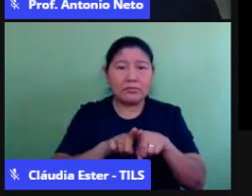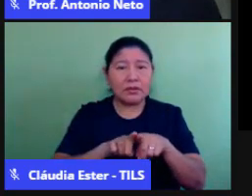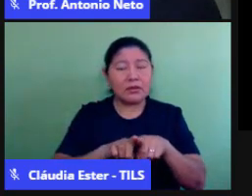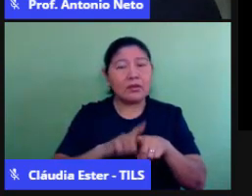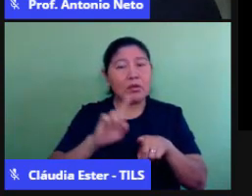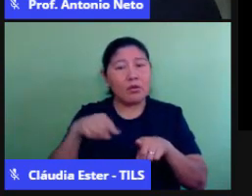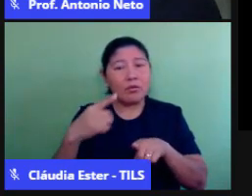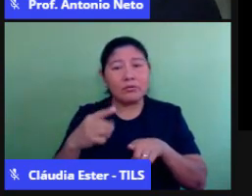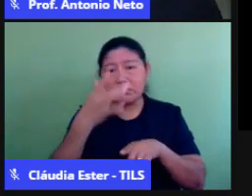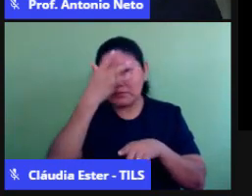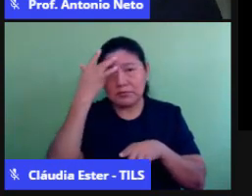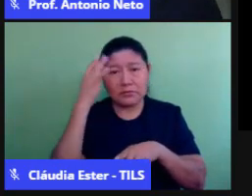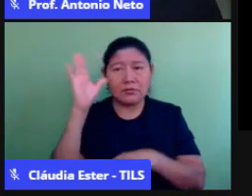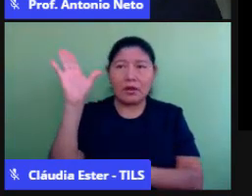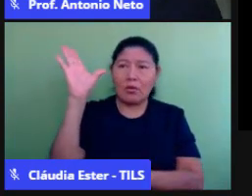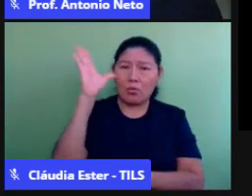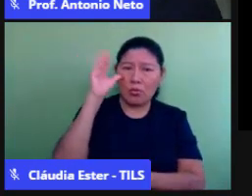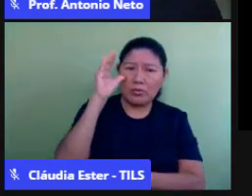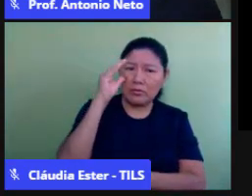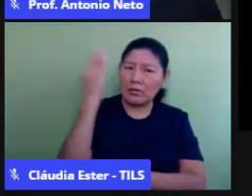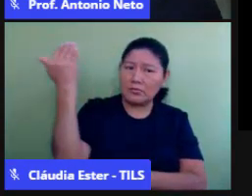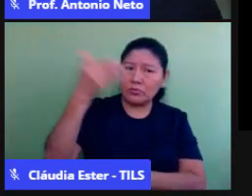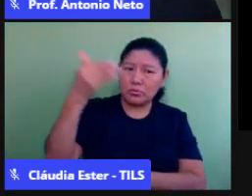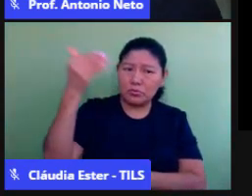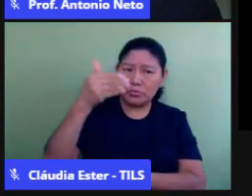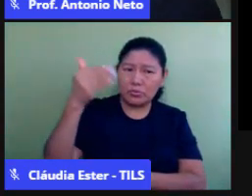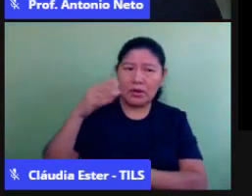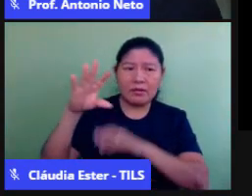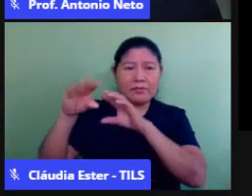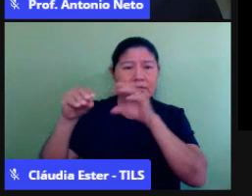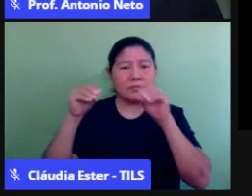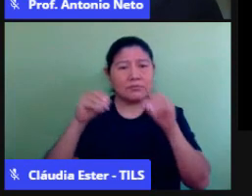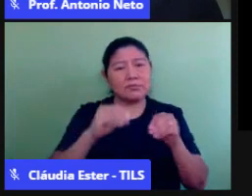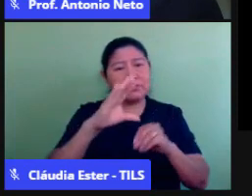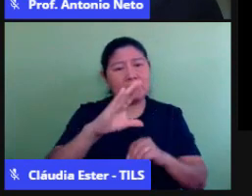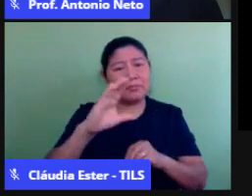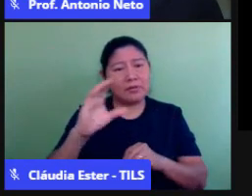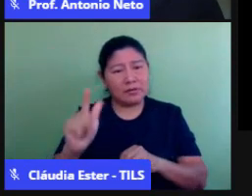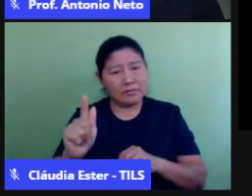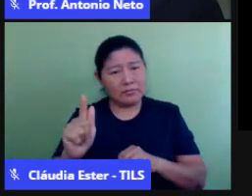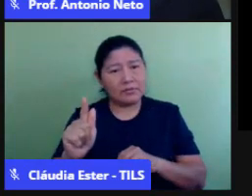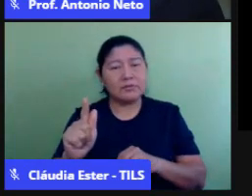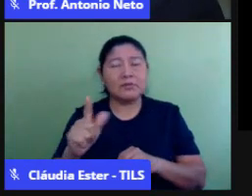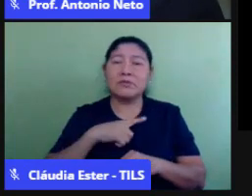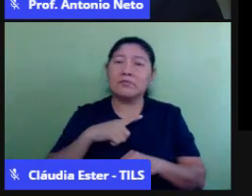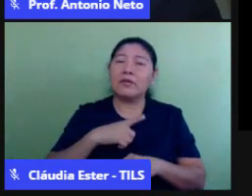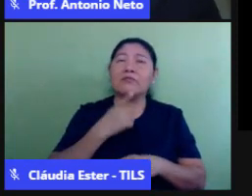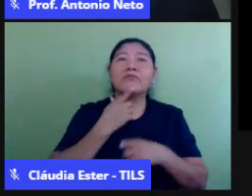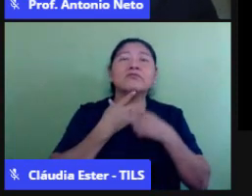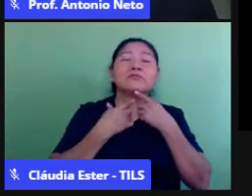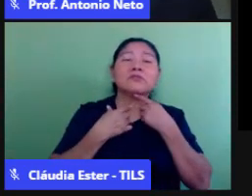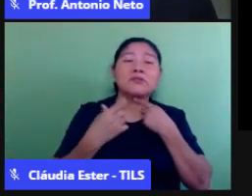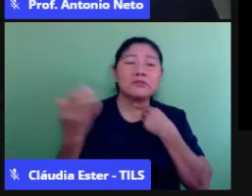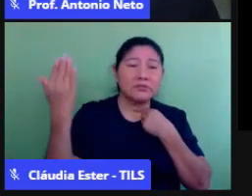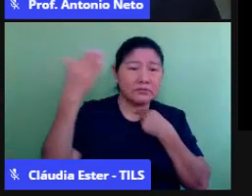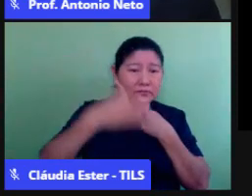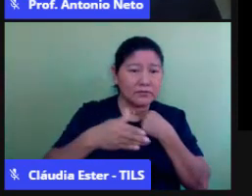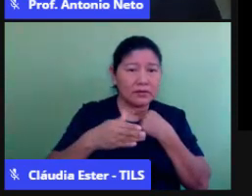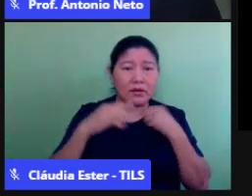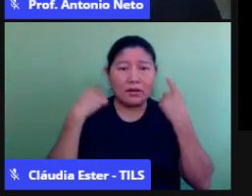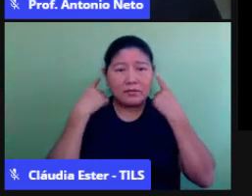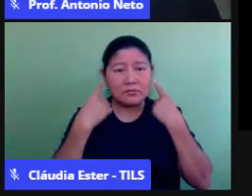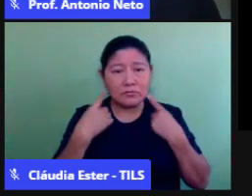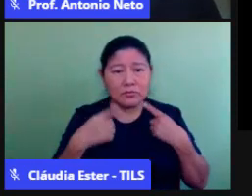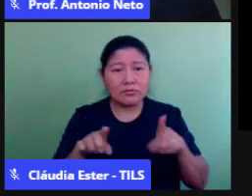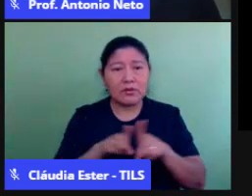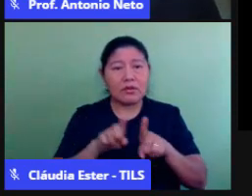outras pessoas fora do país, como os libaneses, os paraguaios, bolivianos, portugueses,